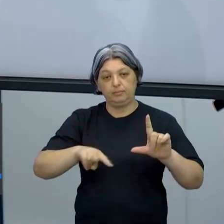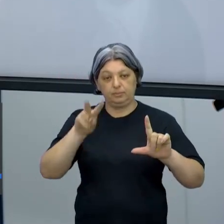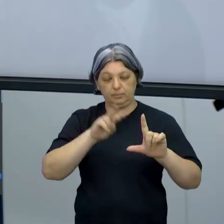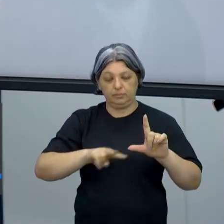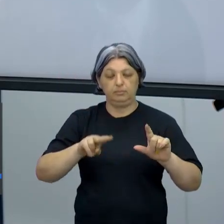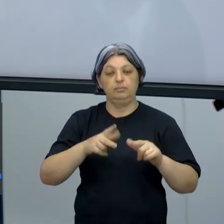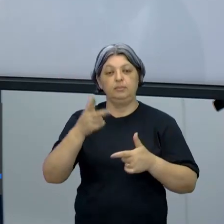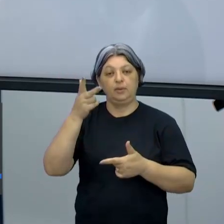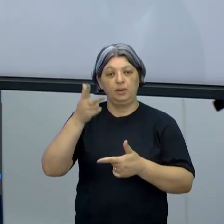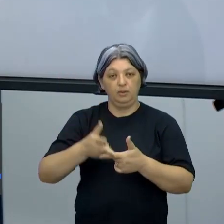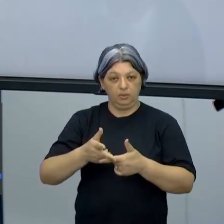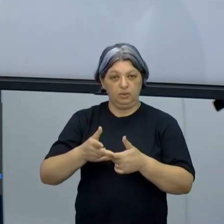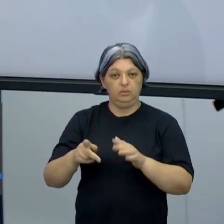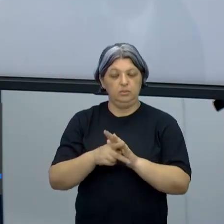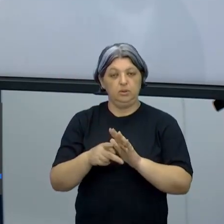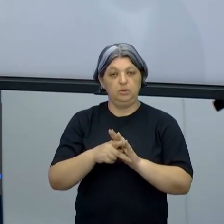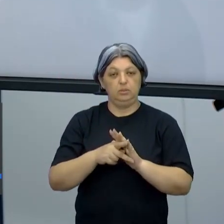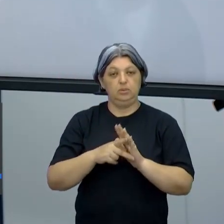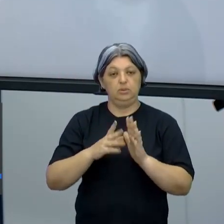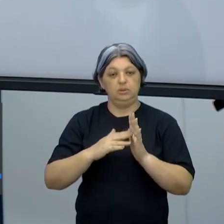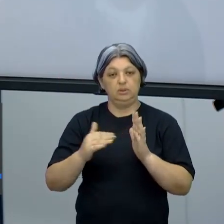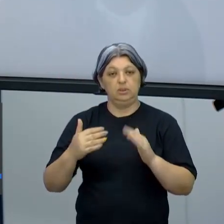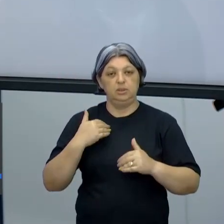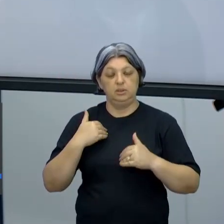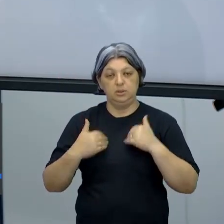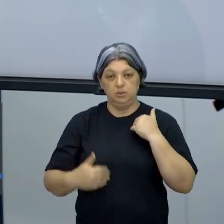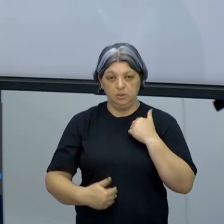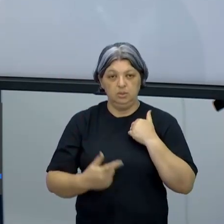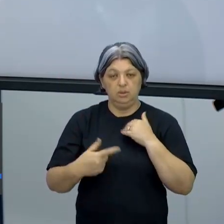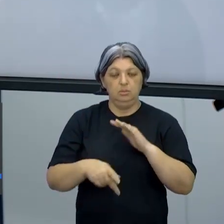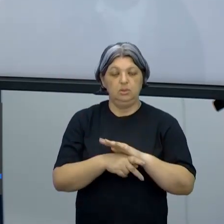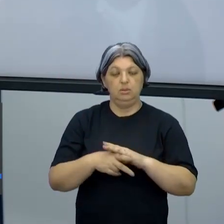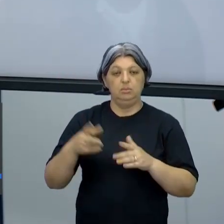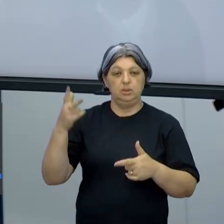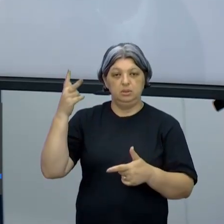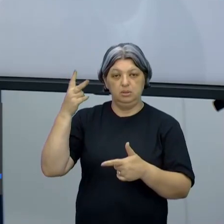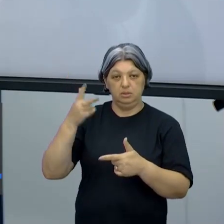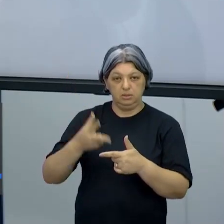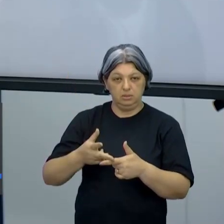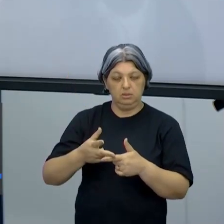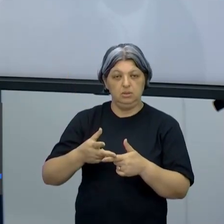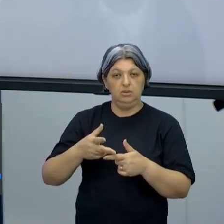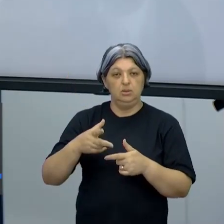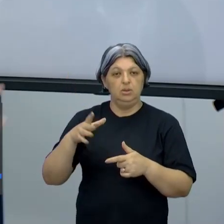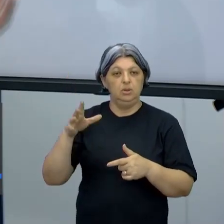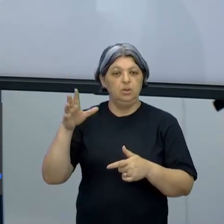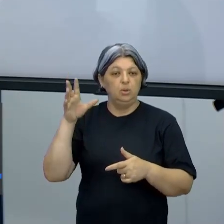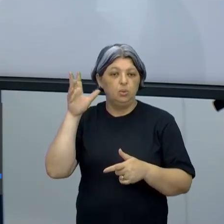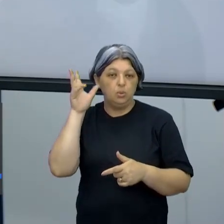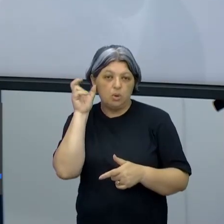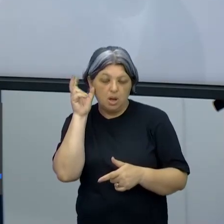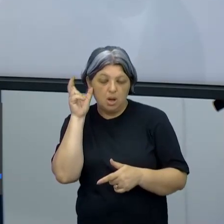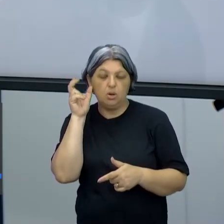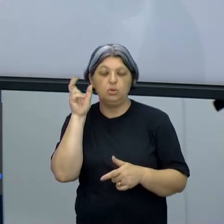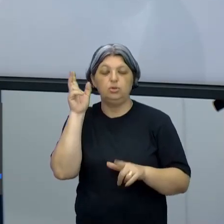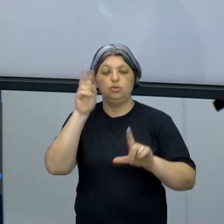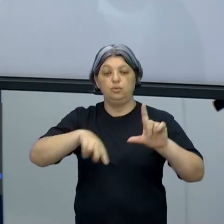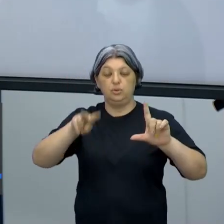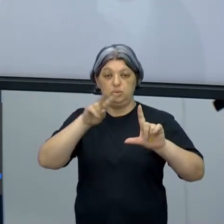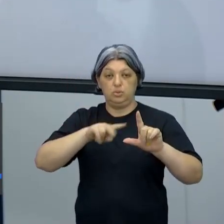no nosso caso lá da estética do corpo, é o videoclipe, né, que junta aí o audiovisual com os